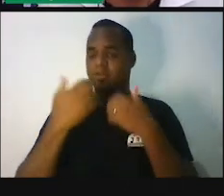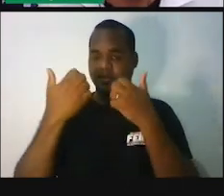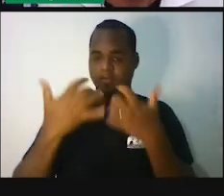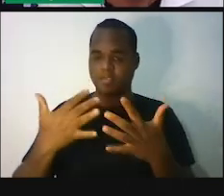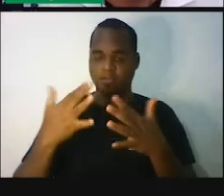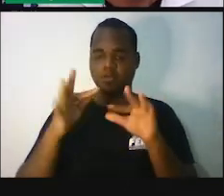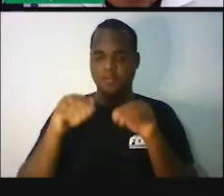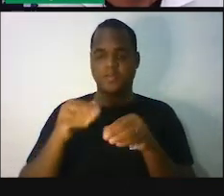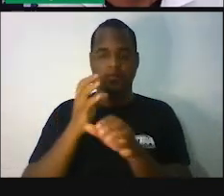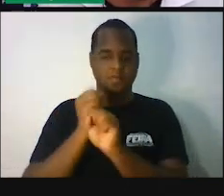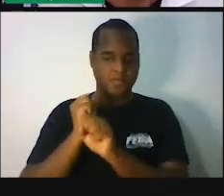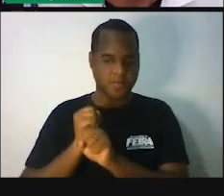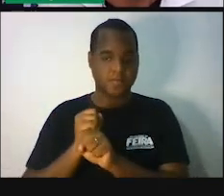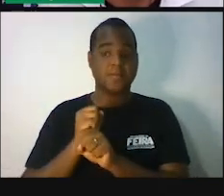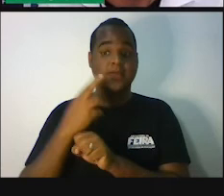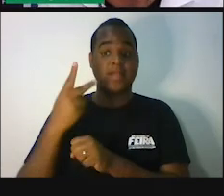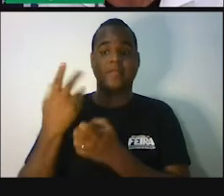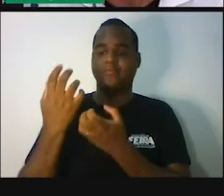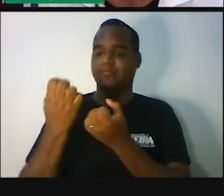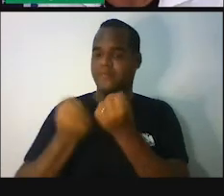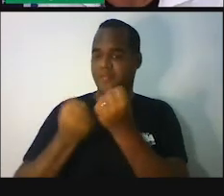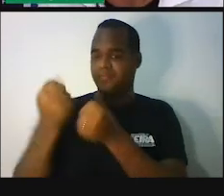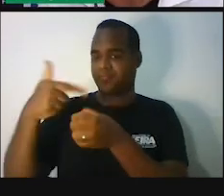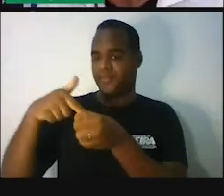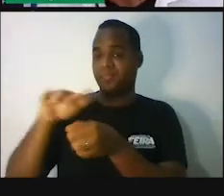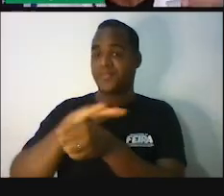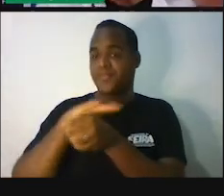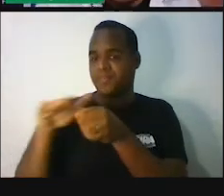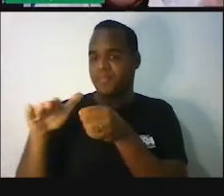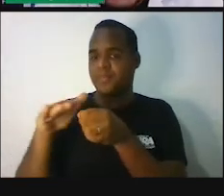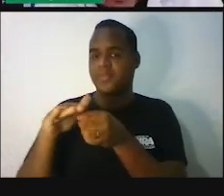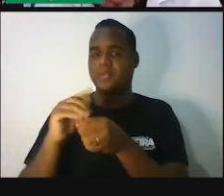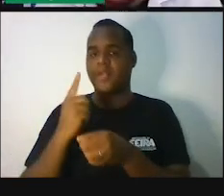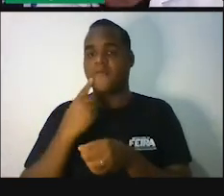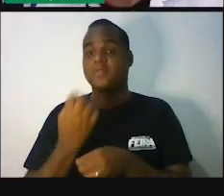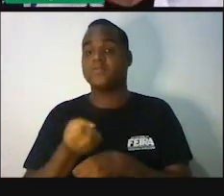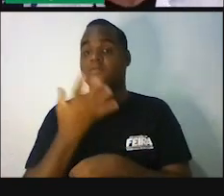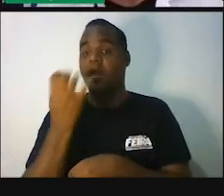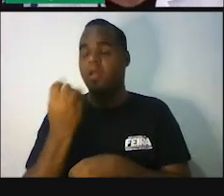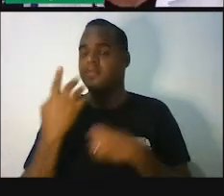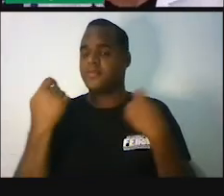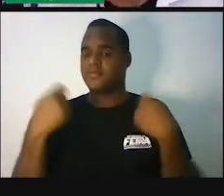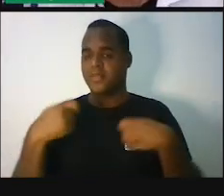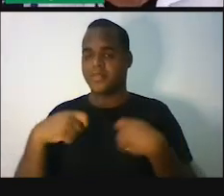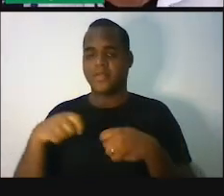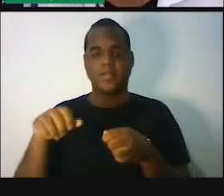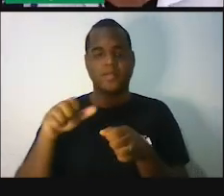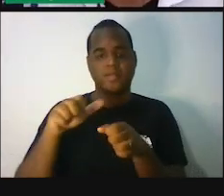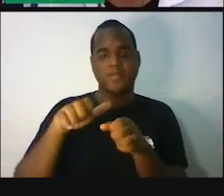capacidade total do tanque do carro e não diz quantos litros cabem